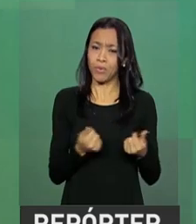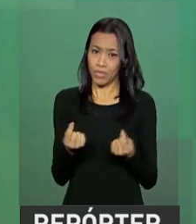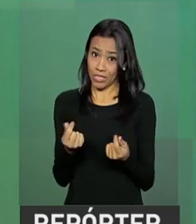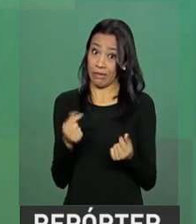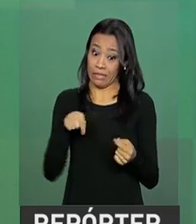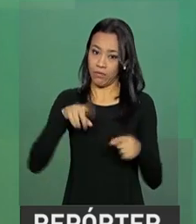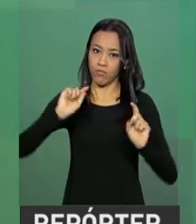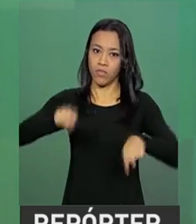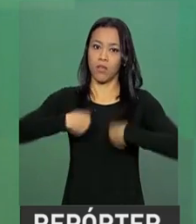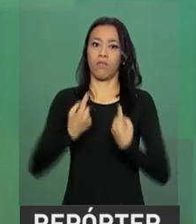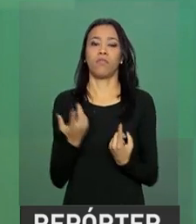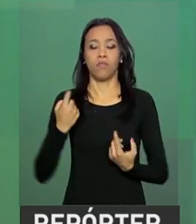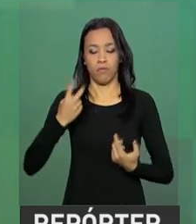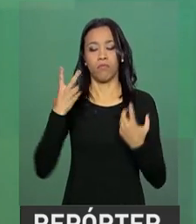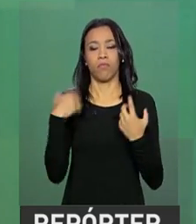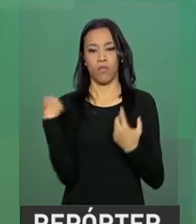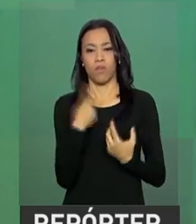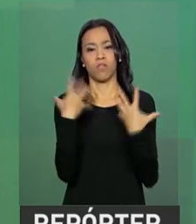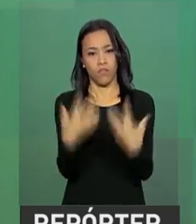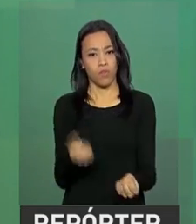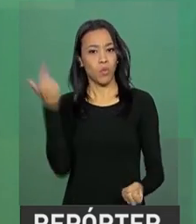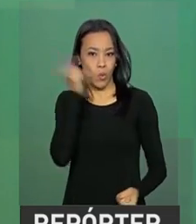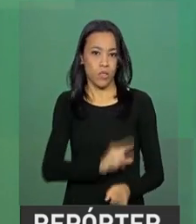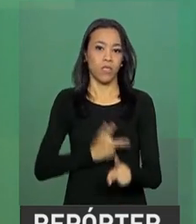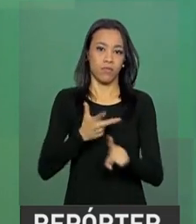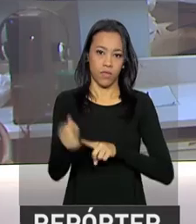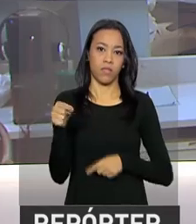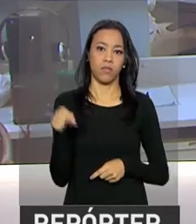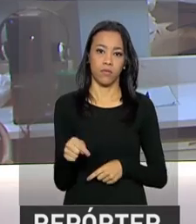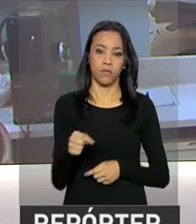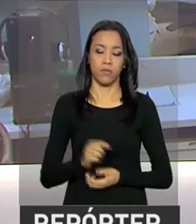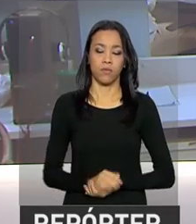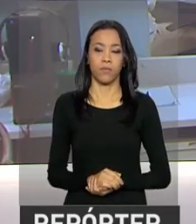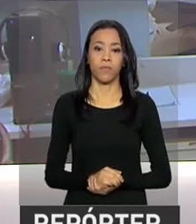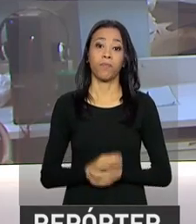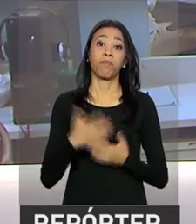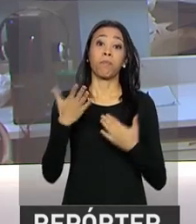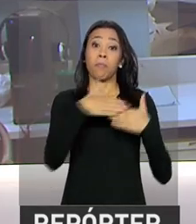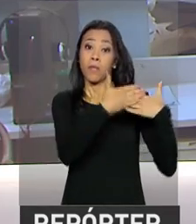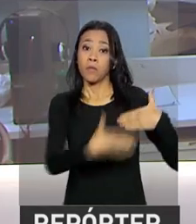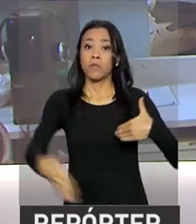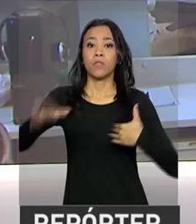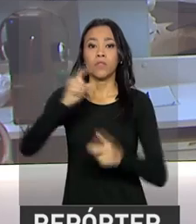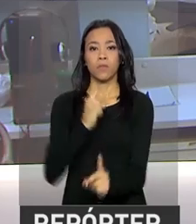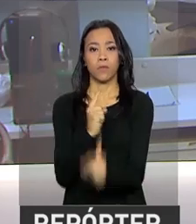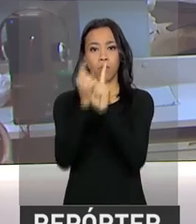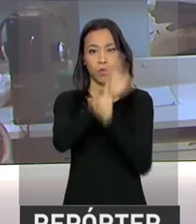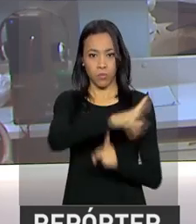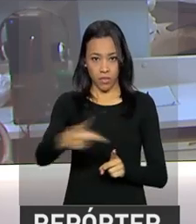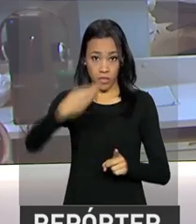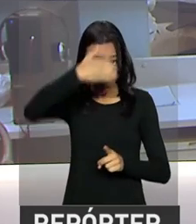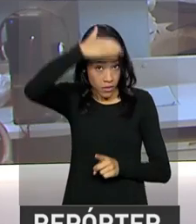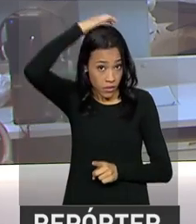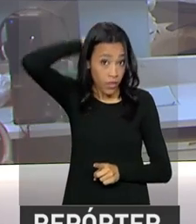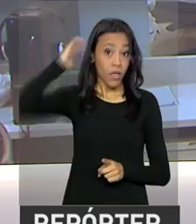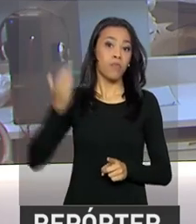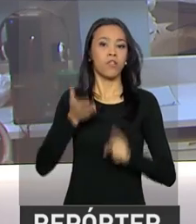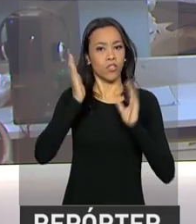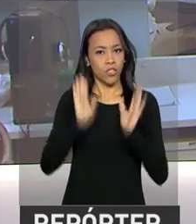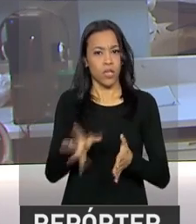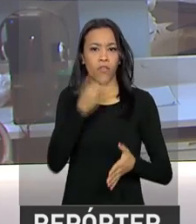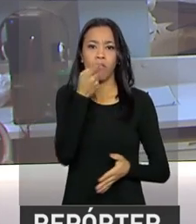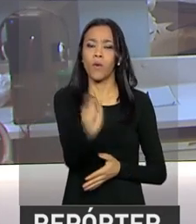desafio pois nós vamos também vencer esse desafio e durante o encontro o presidente em exercício Michel Temer